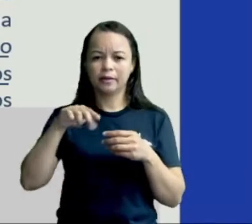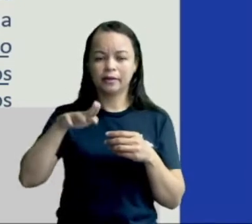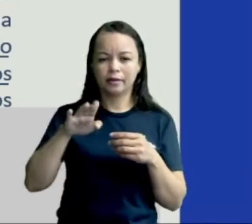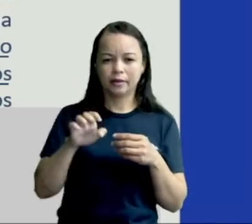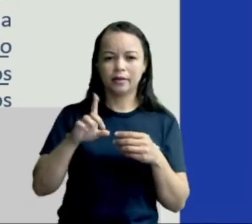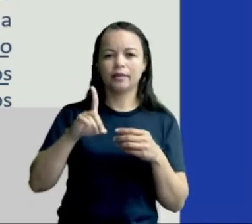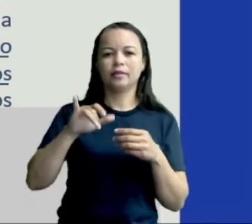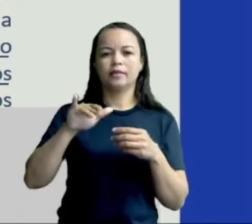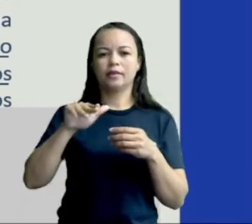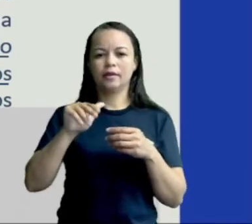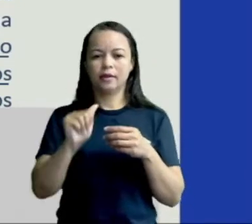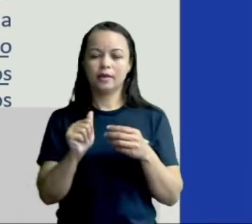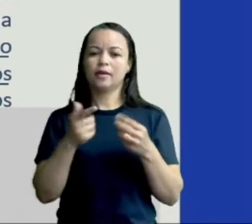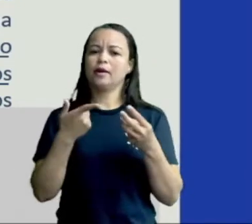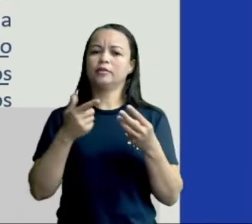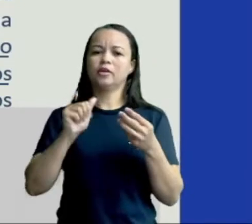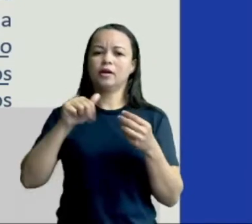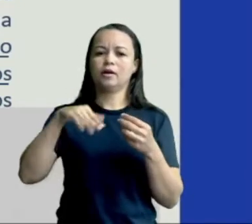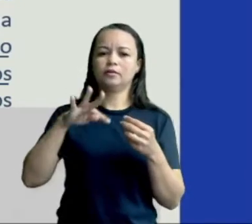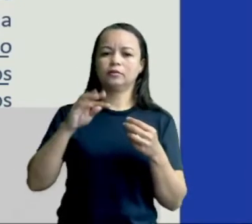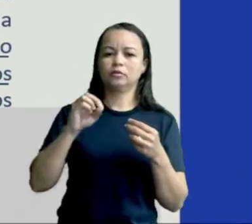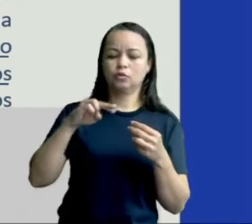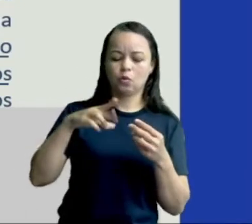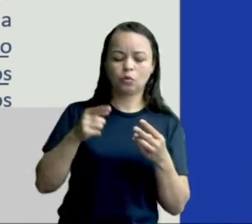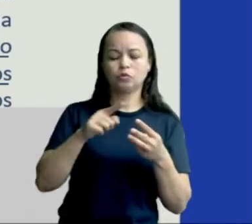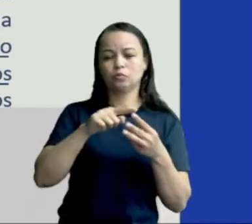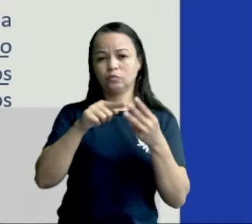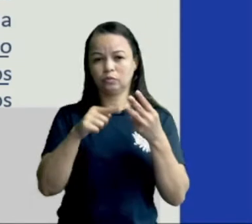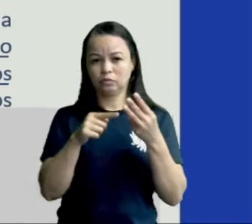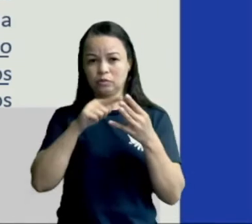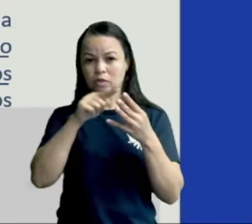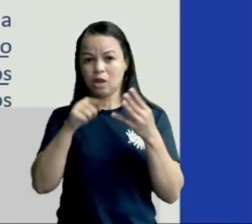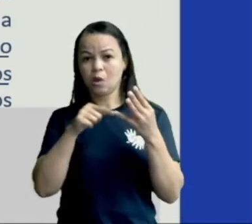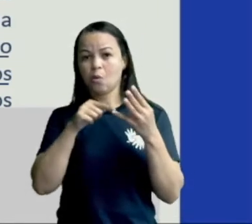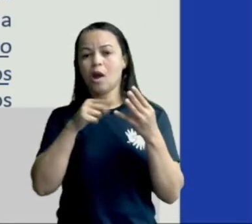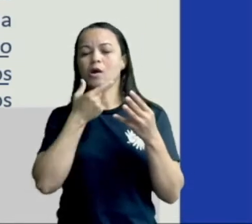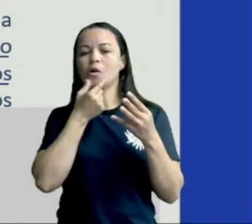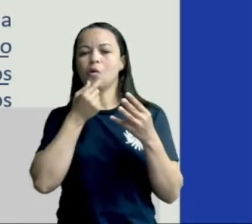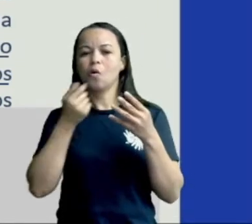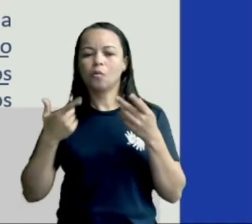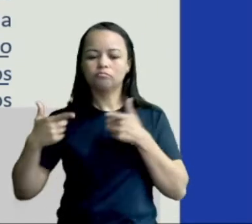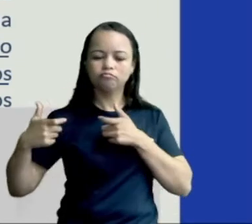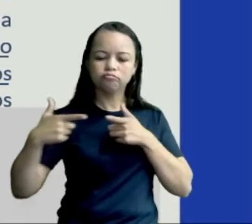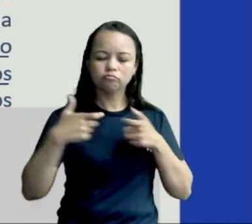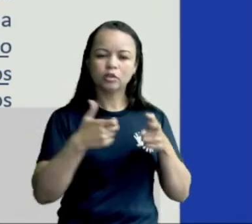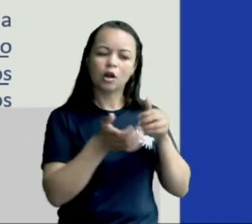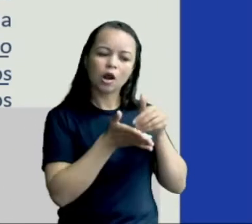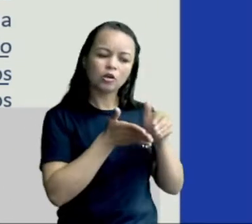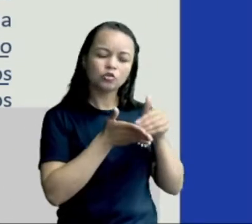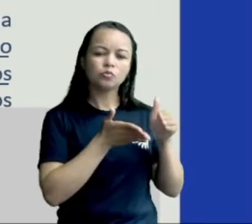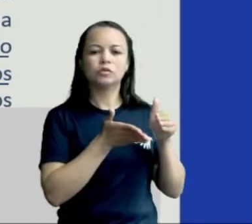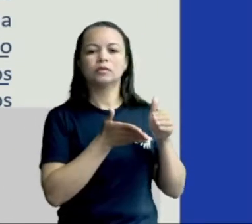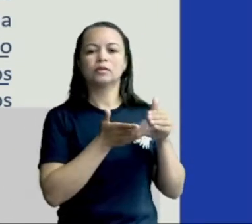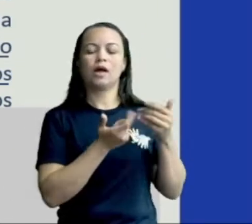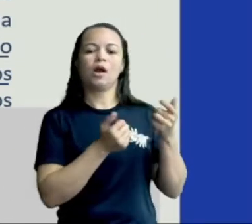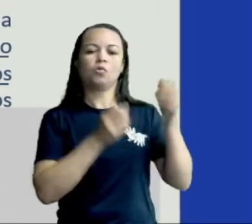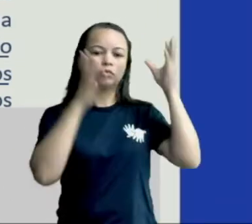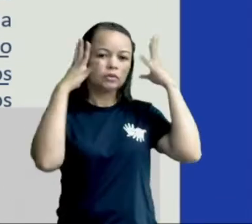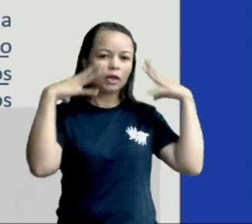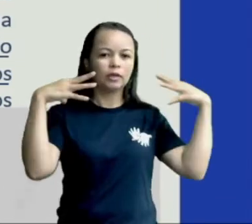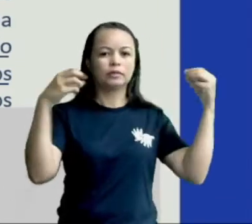entre 1648 e 1649, e determinantes para a expulsão dos holandeses do Brasil